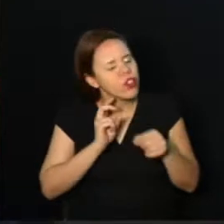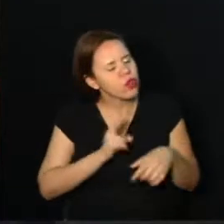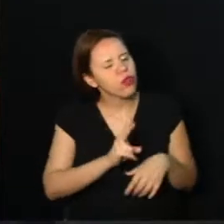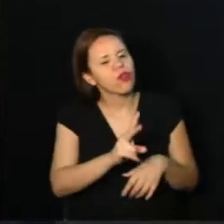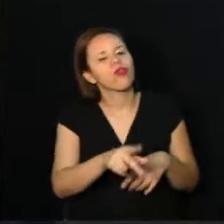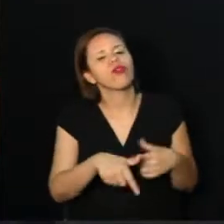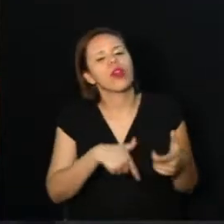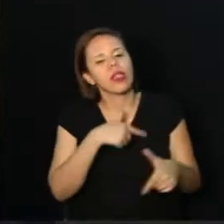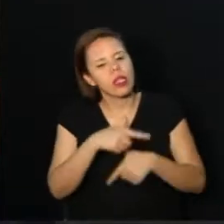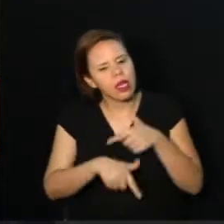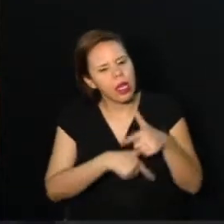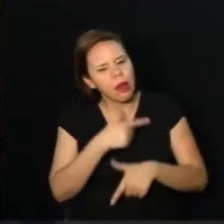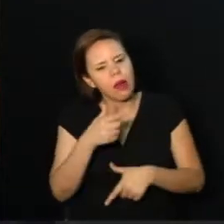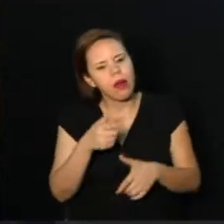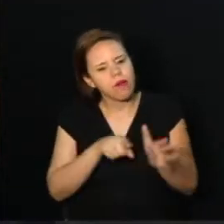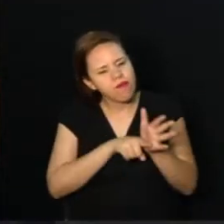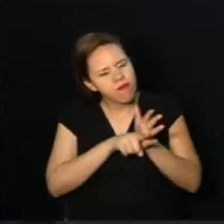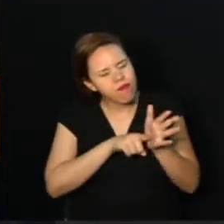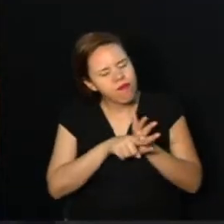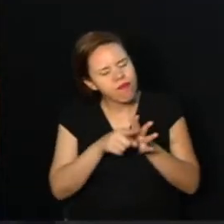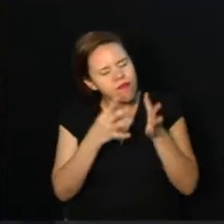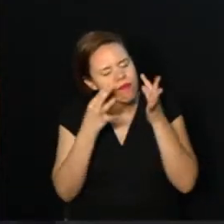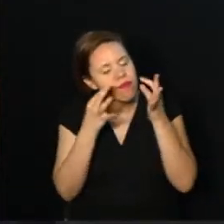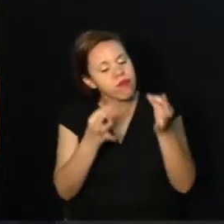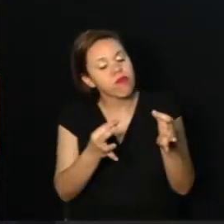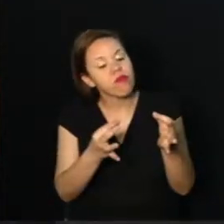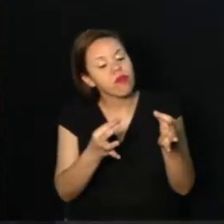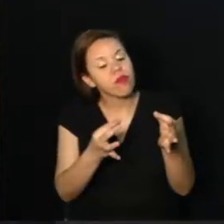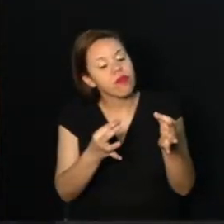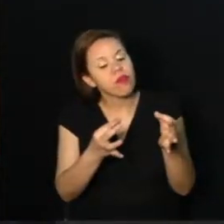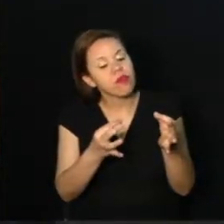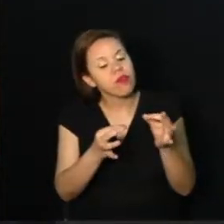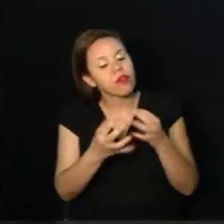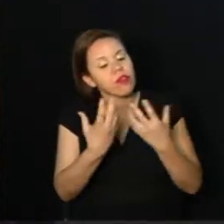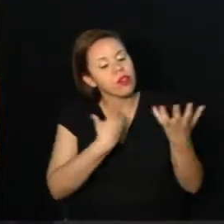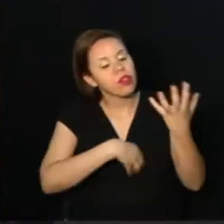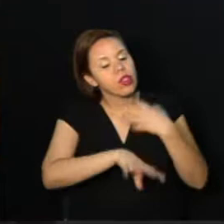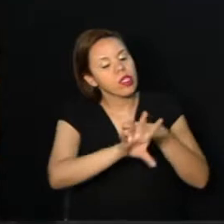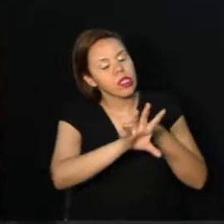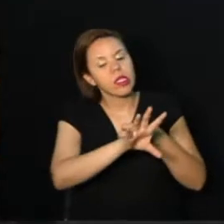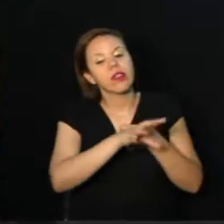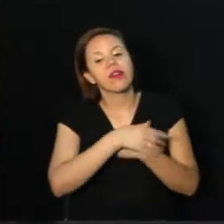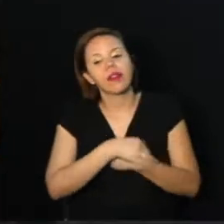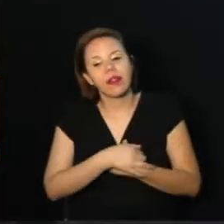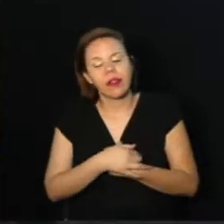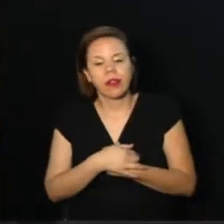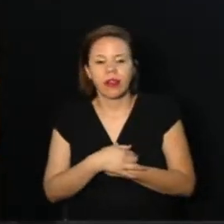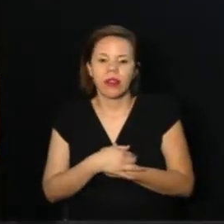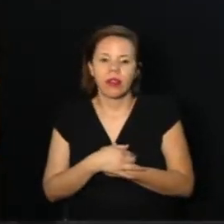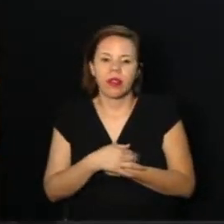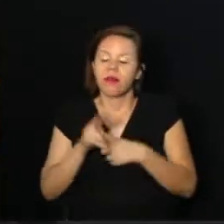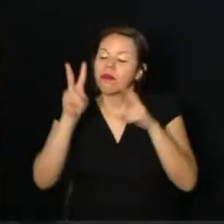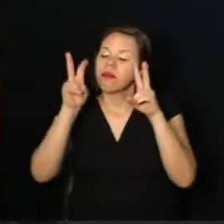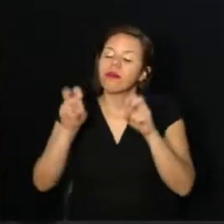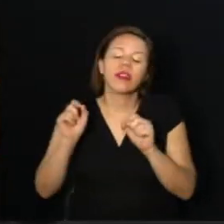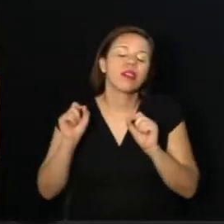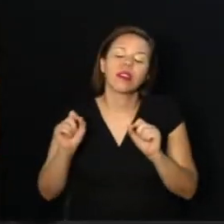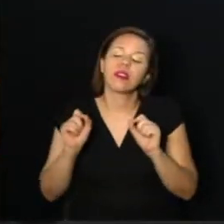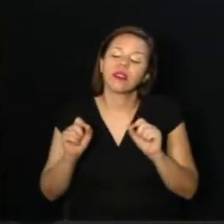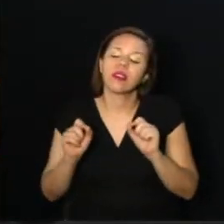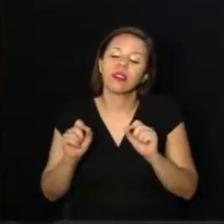continuar a olhar com olhos diferentes para esse tema